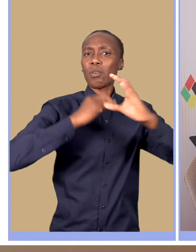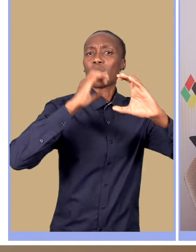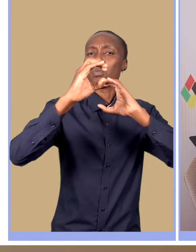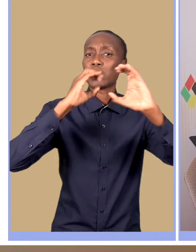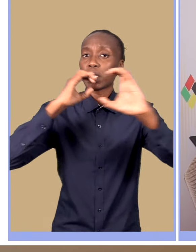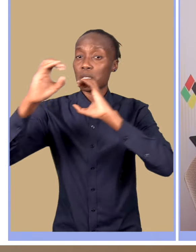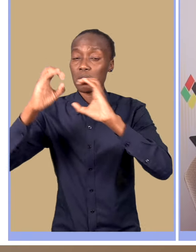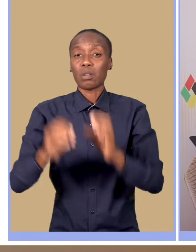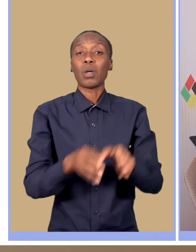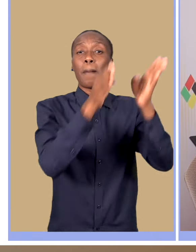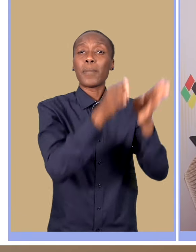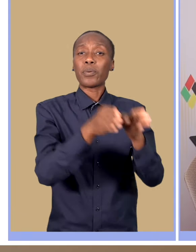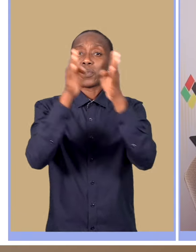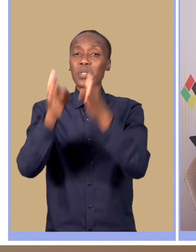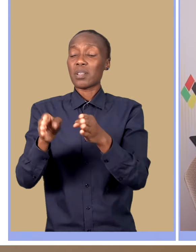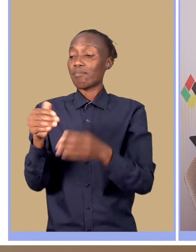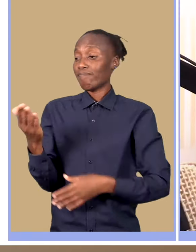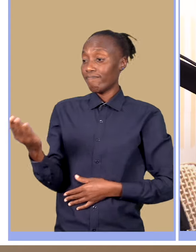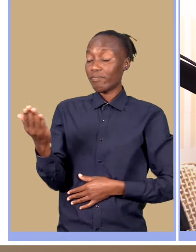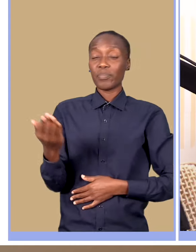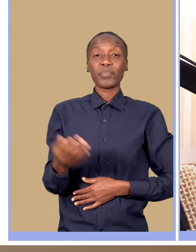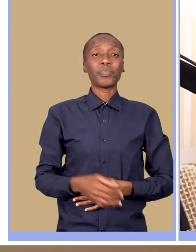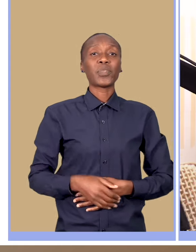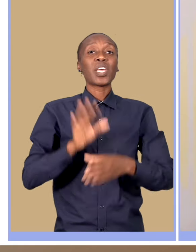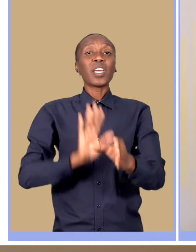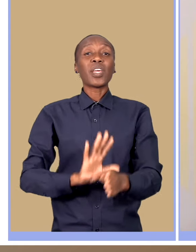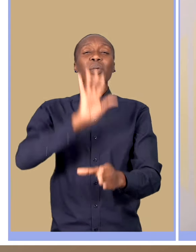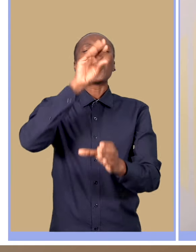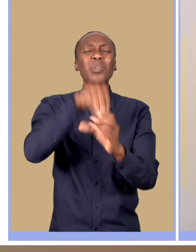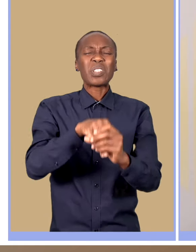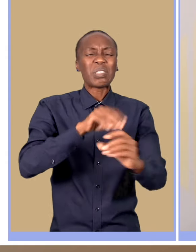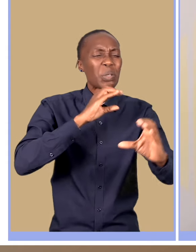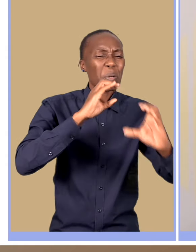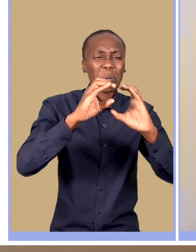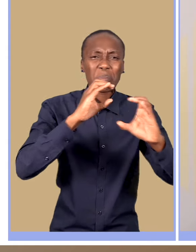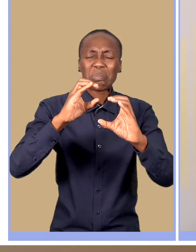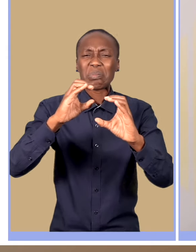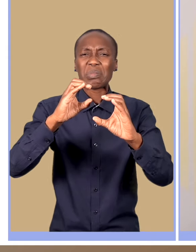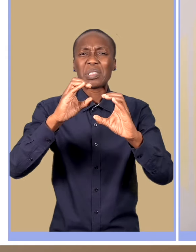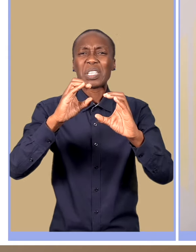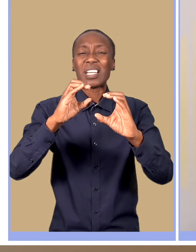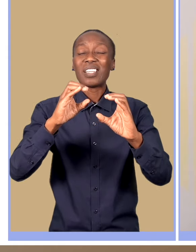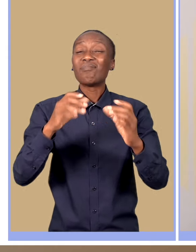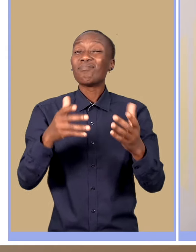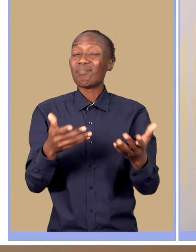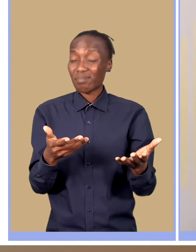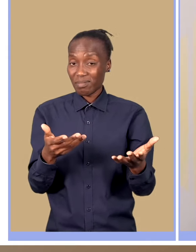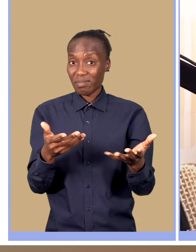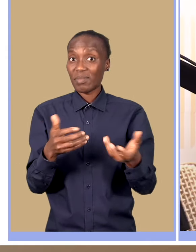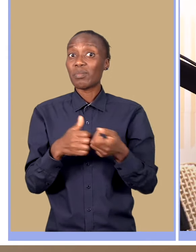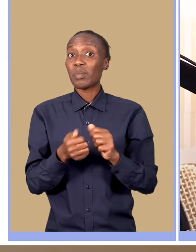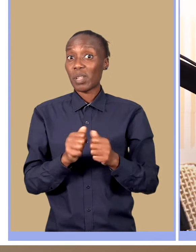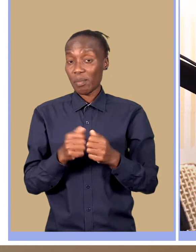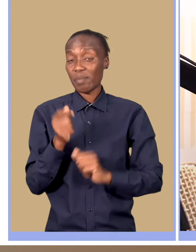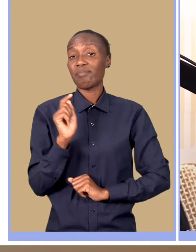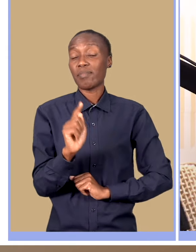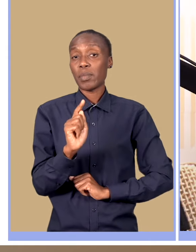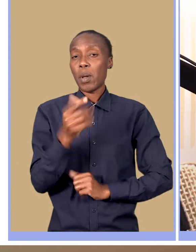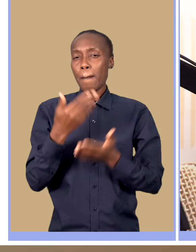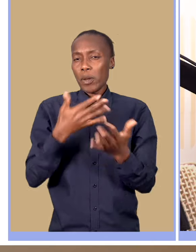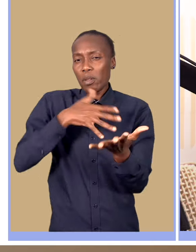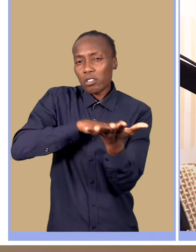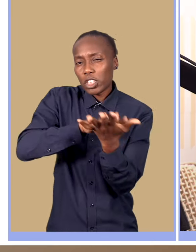essas pessoas. Mas muitas vezes a comunicação inclusiva deixa muito a desejar. Por que isso acontece? Eu vou contar